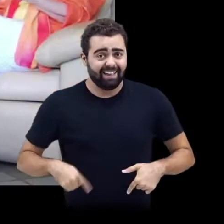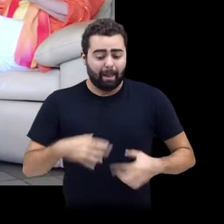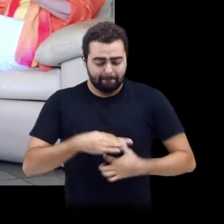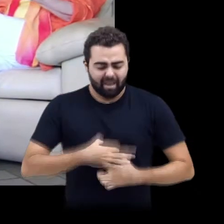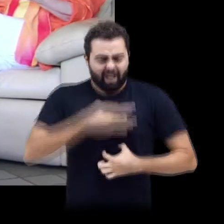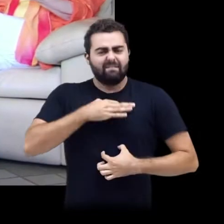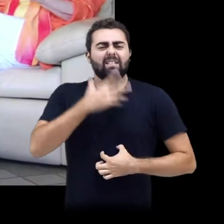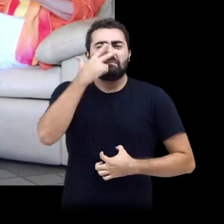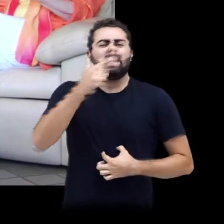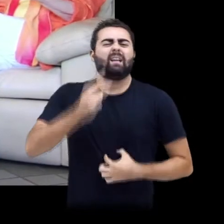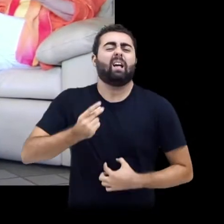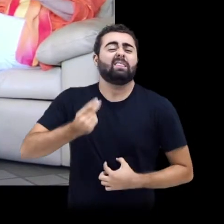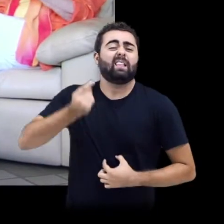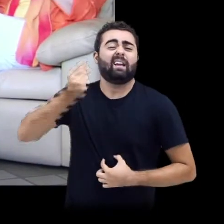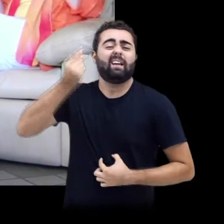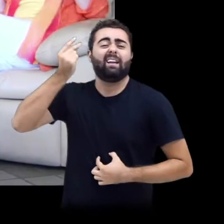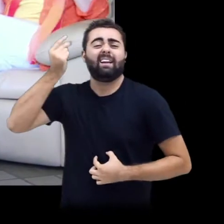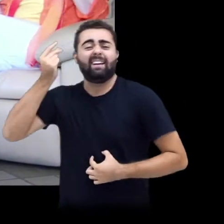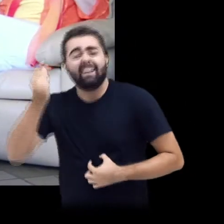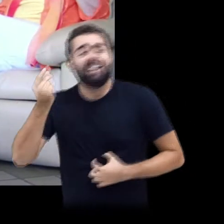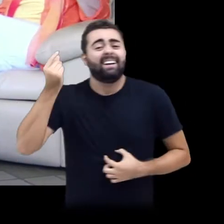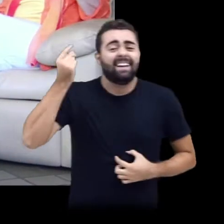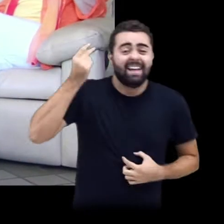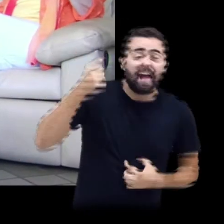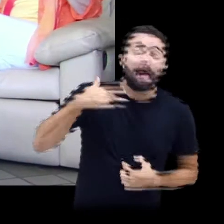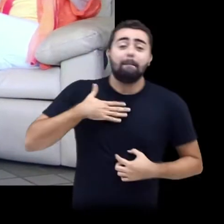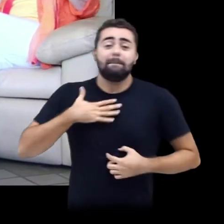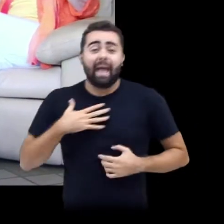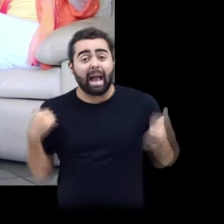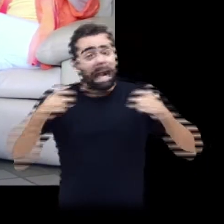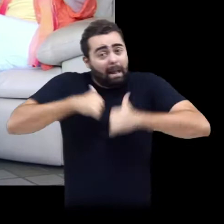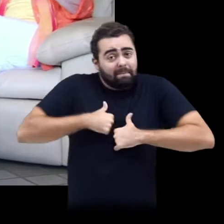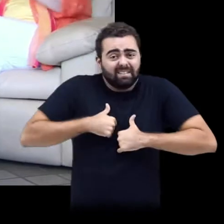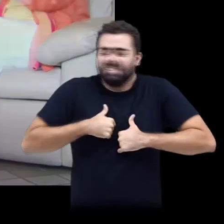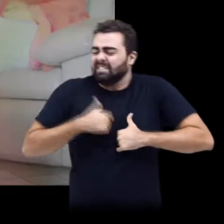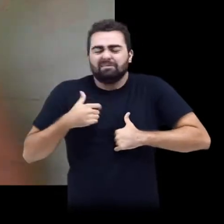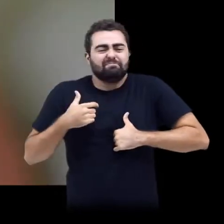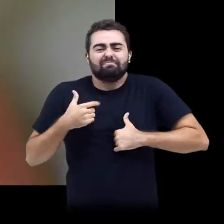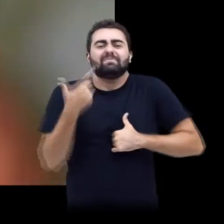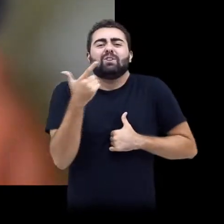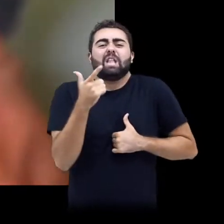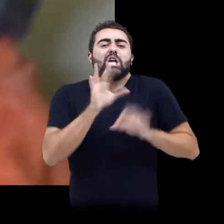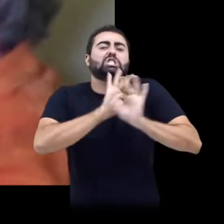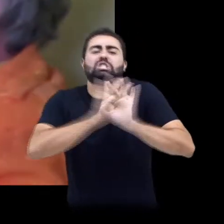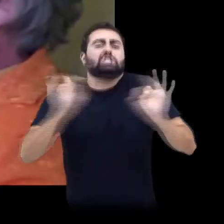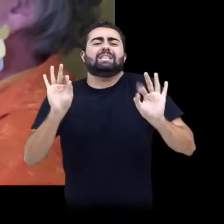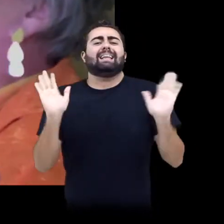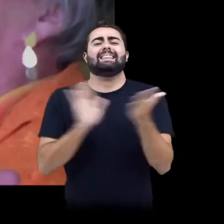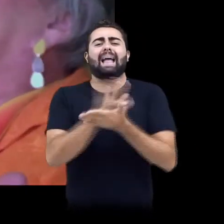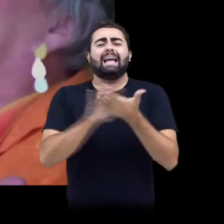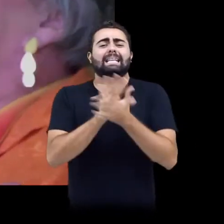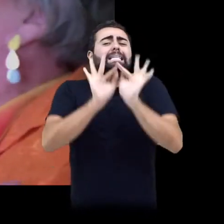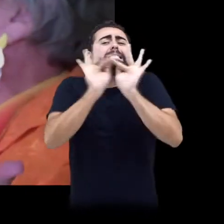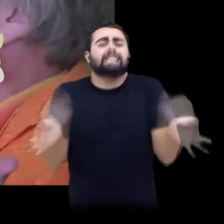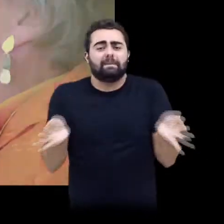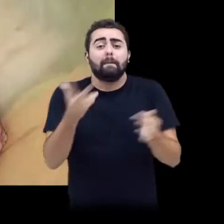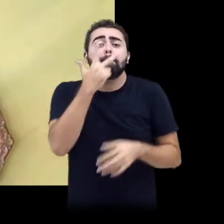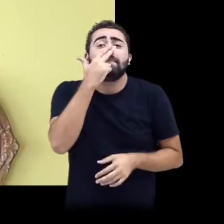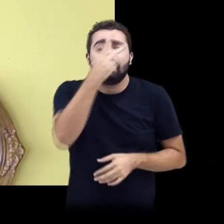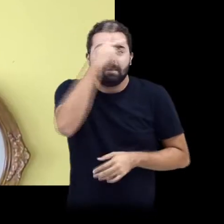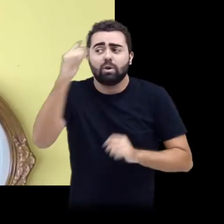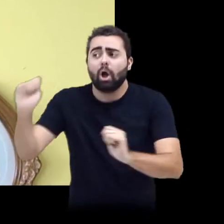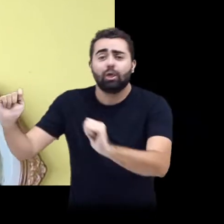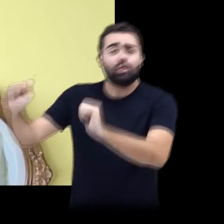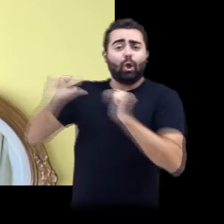parece conta da antiguidade. Minha camisa já não tem costado. Parece que eu vivo de caridade.